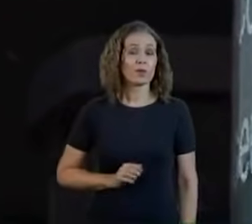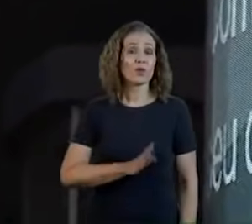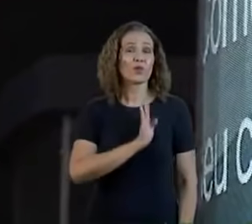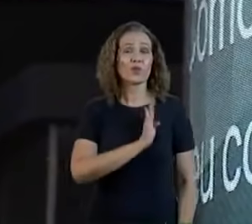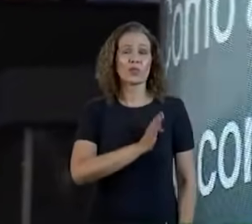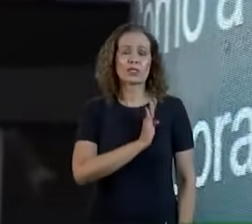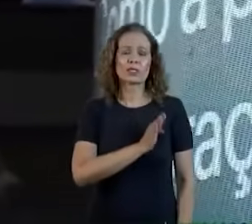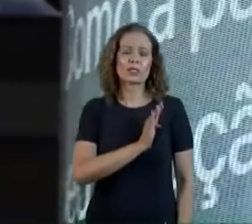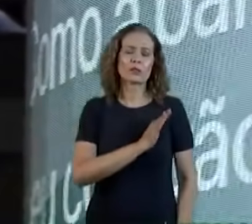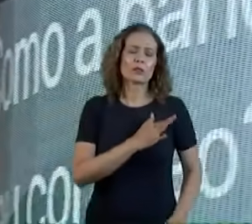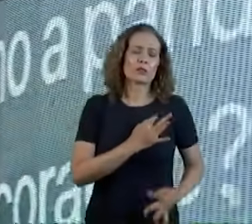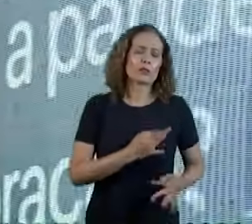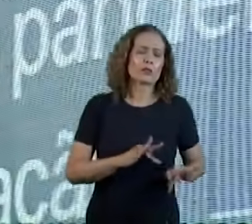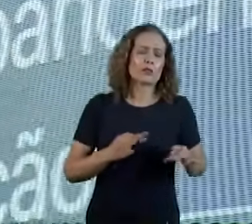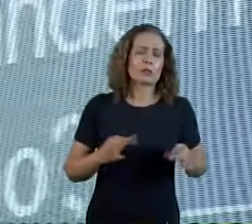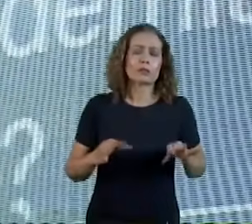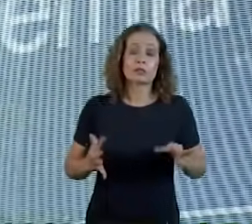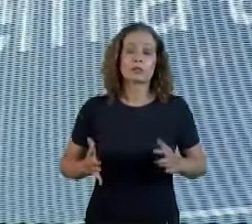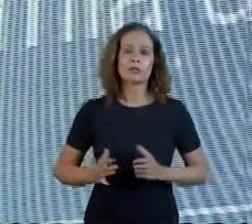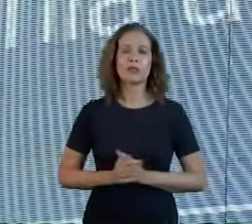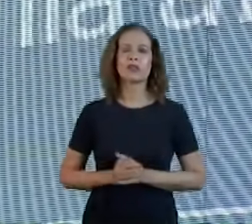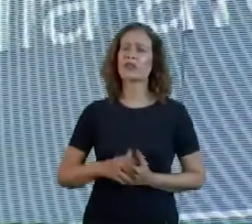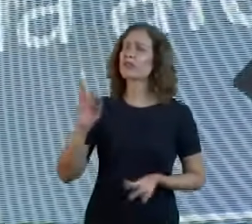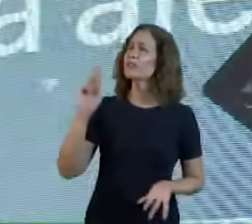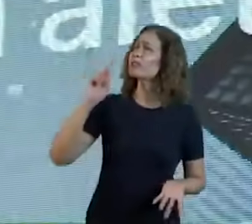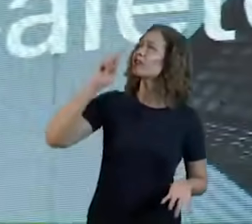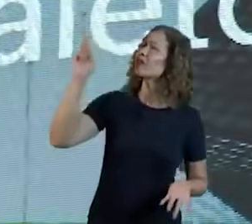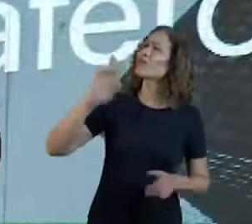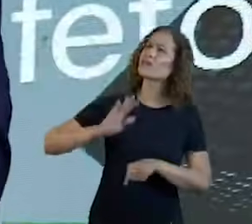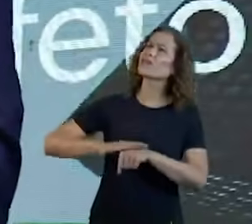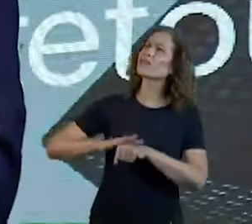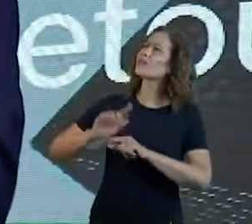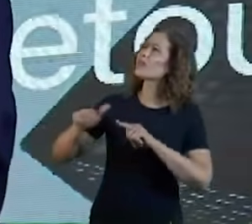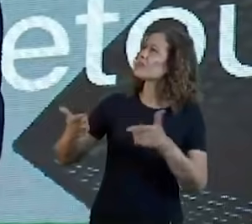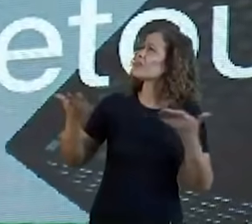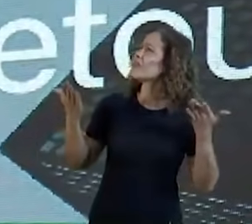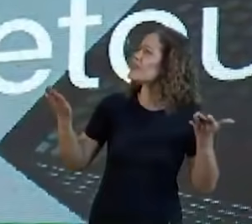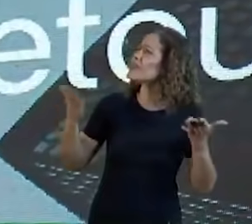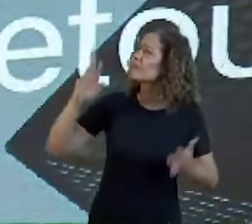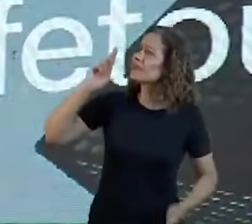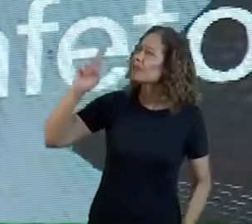tamanhozinho. Senhor, que é isso que o Senhor está fazendo?